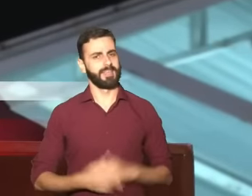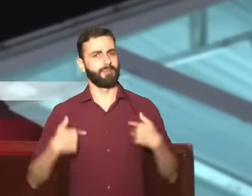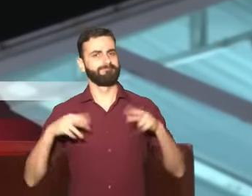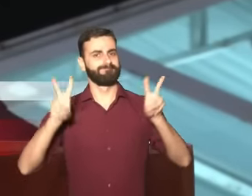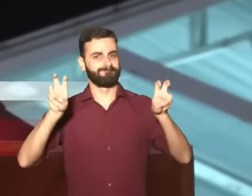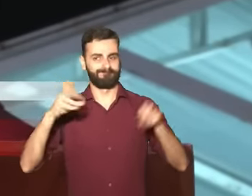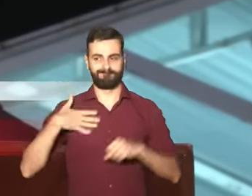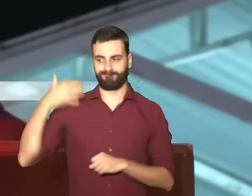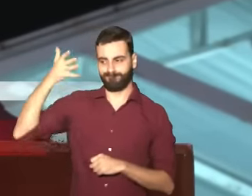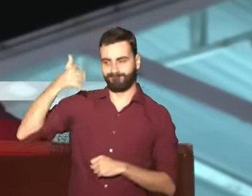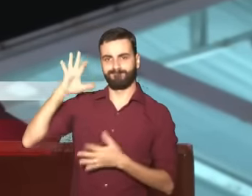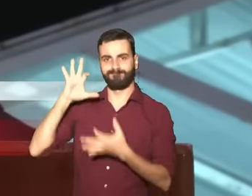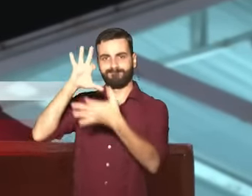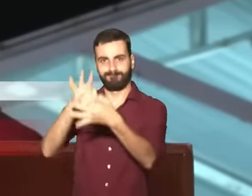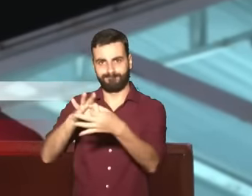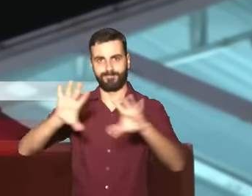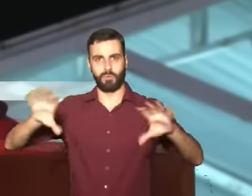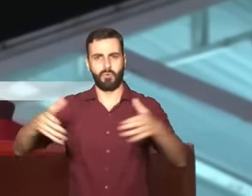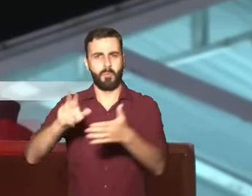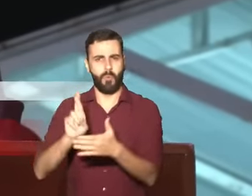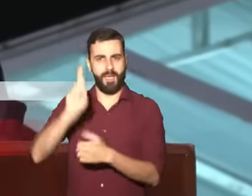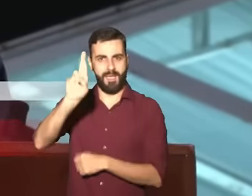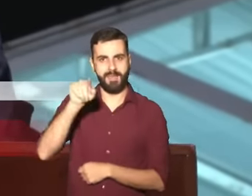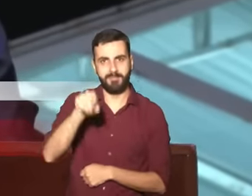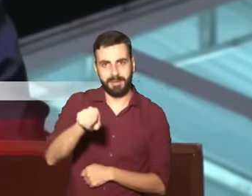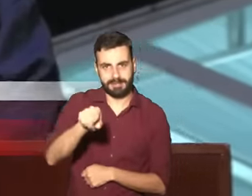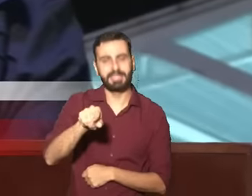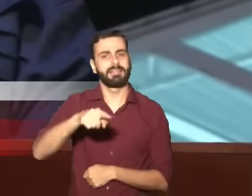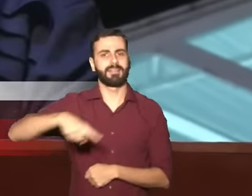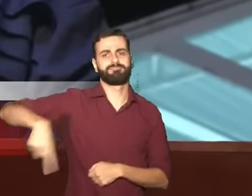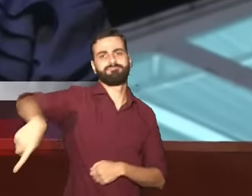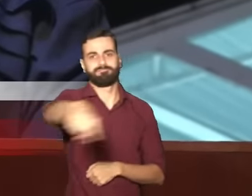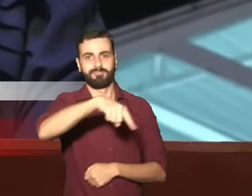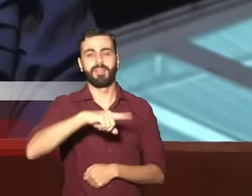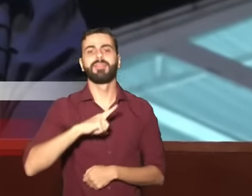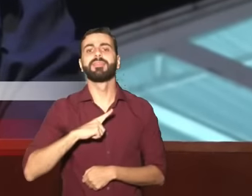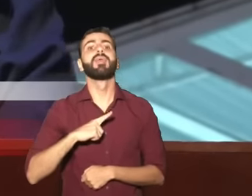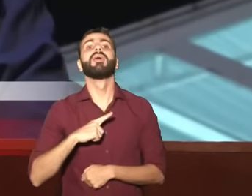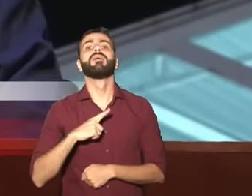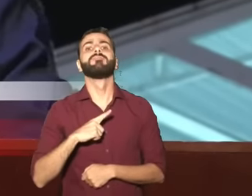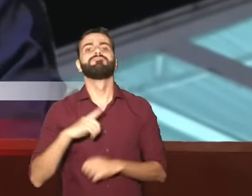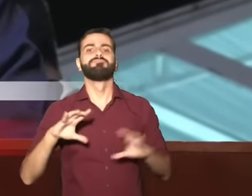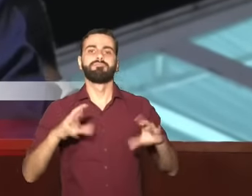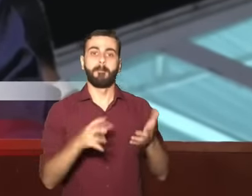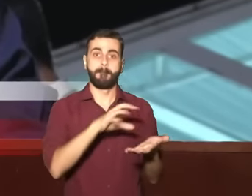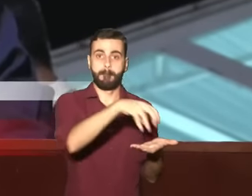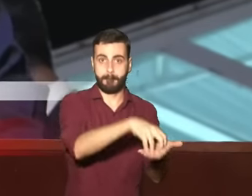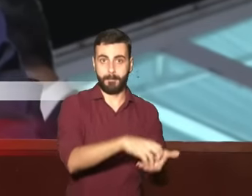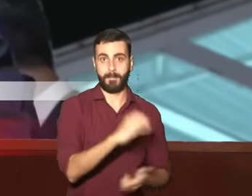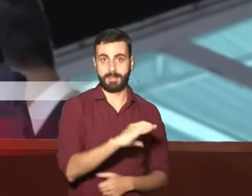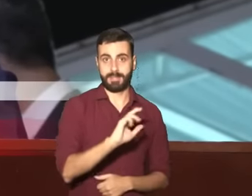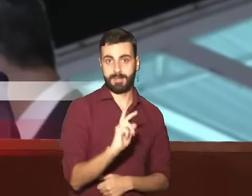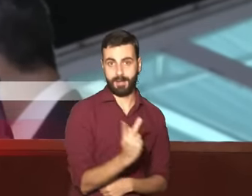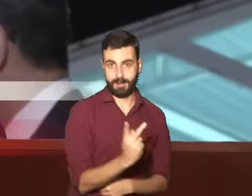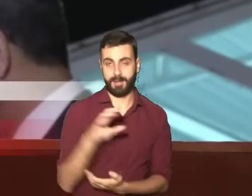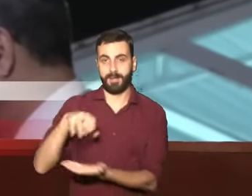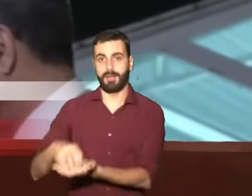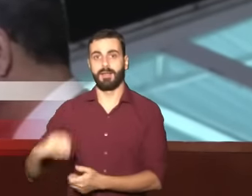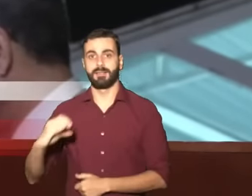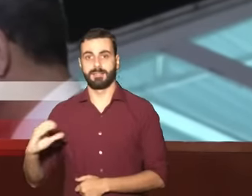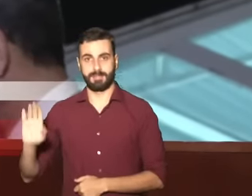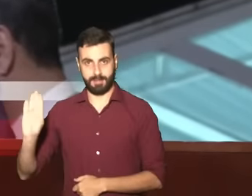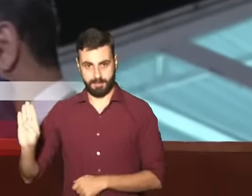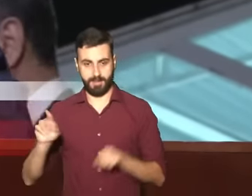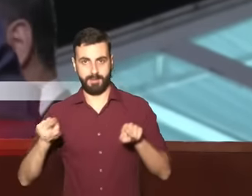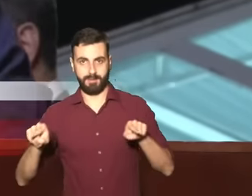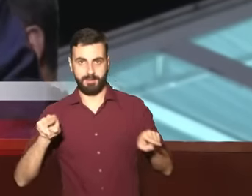falar em nome de muitos, representar aqui os Centros de Ciências Humanas e